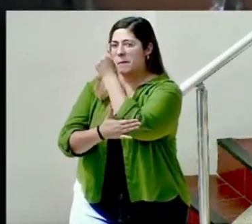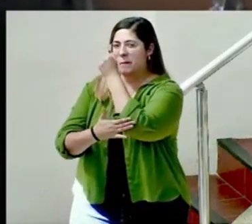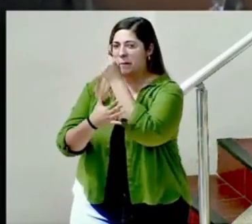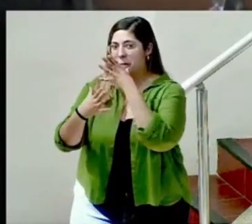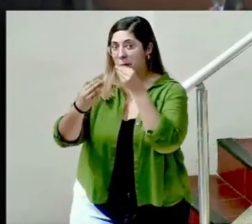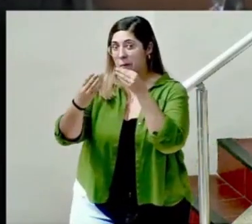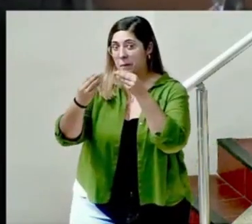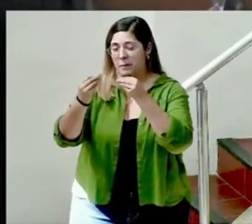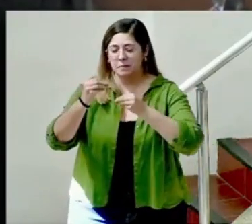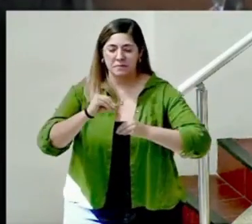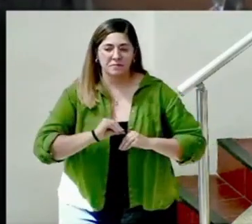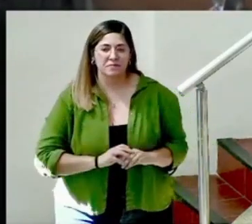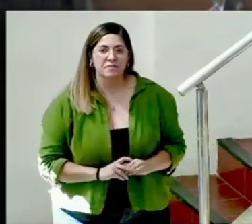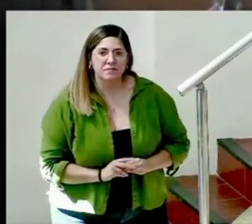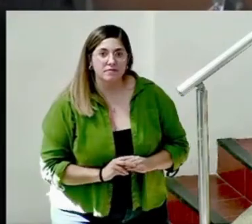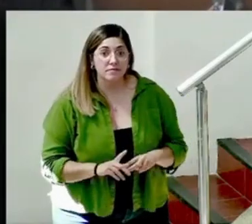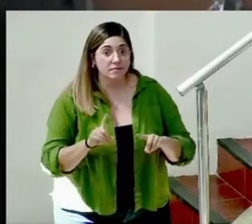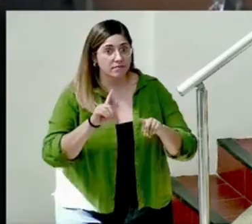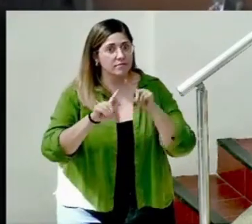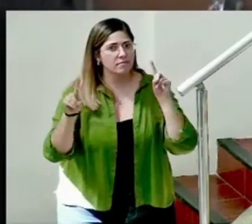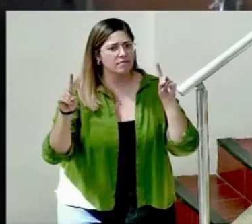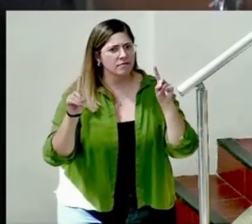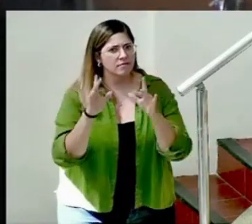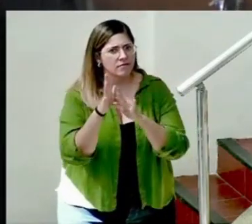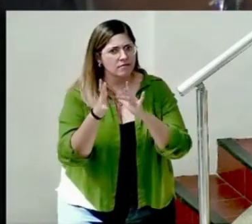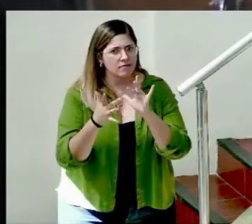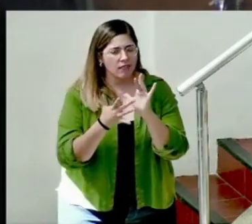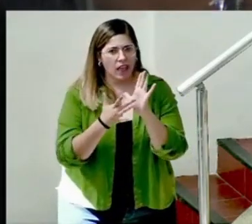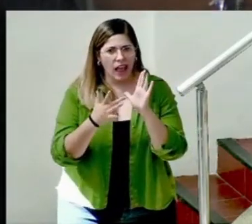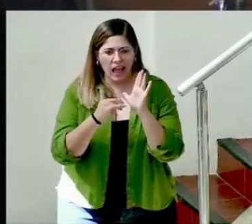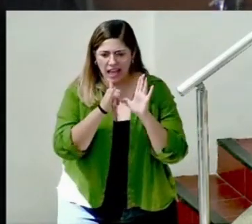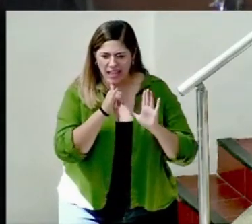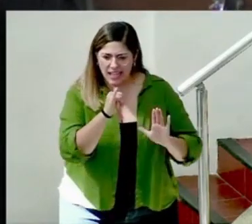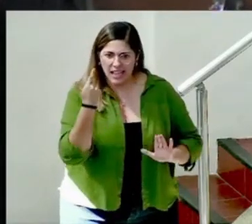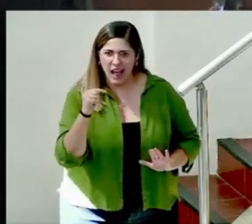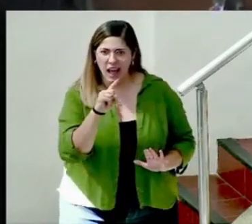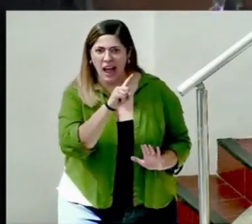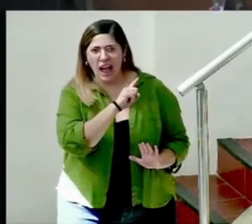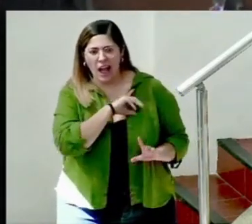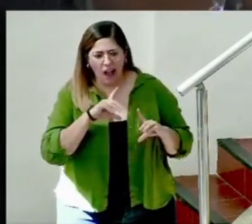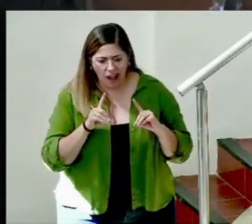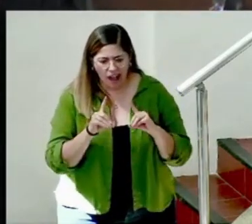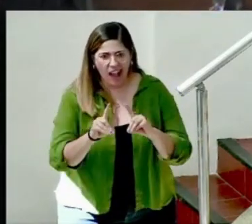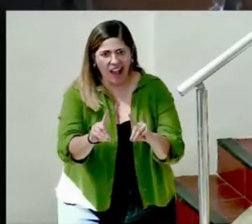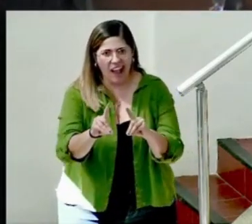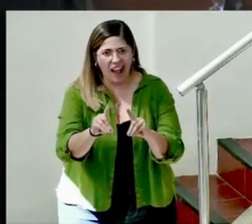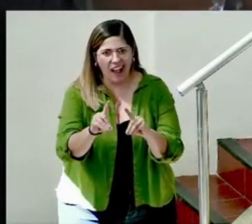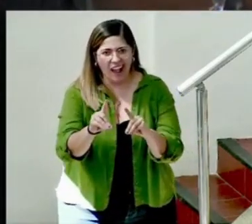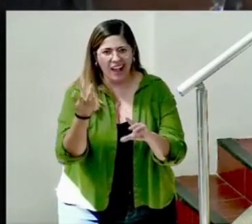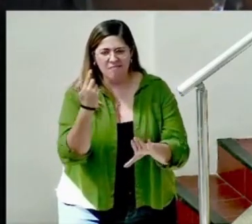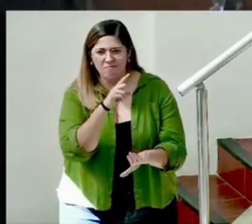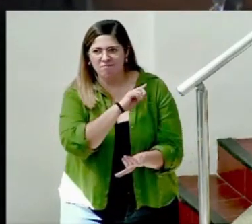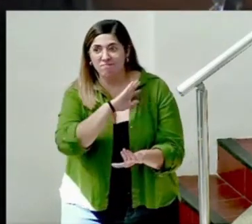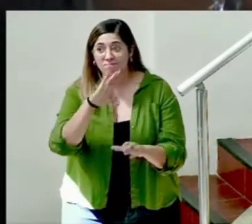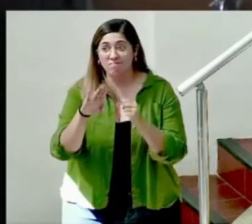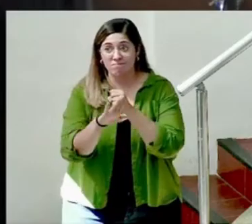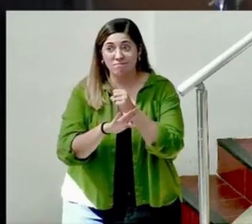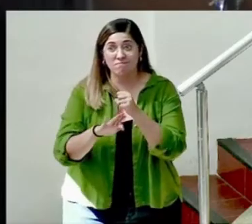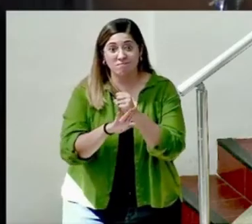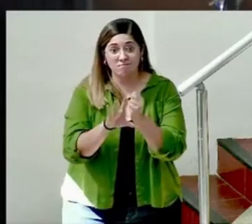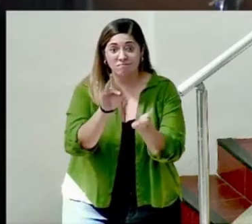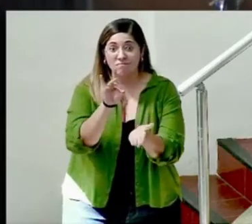Há aqui um apelo feito por Jesus para que os seus discípulos vivam baseados em sua real